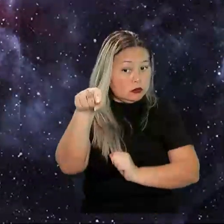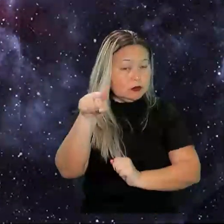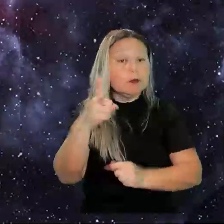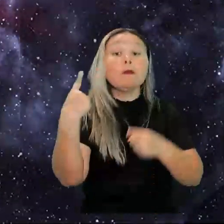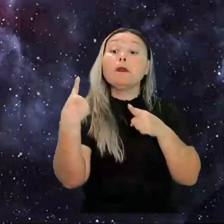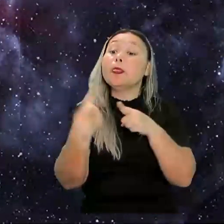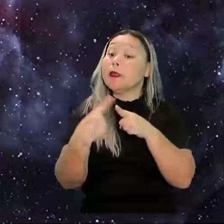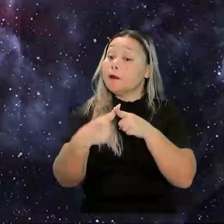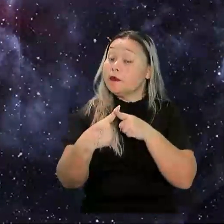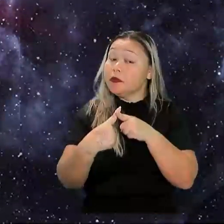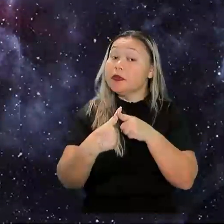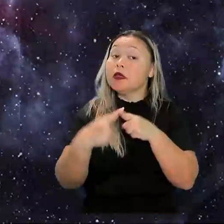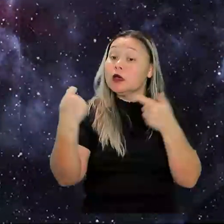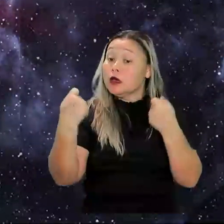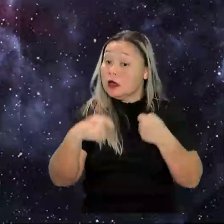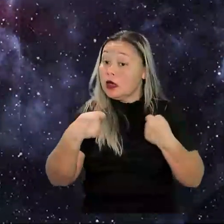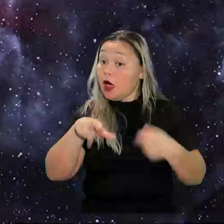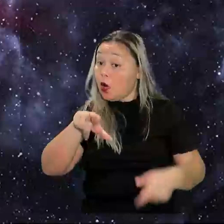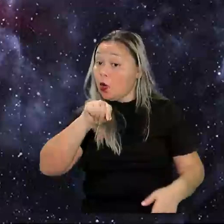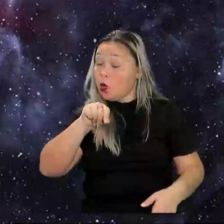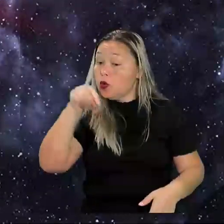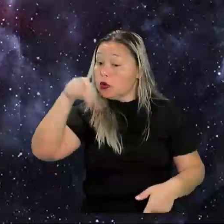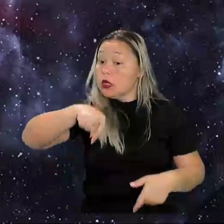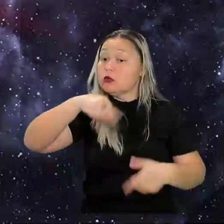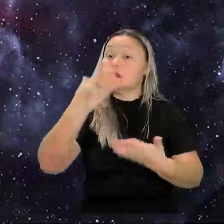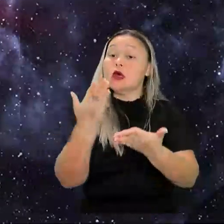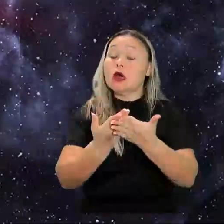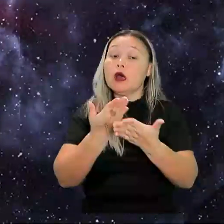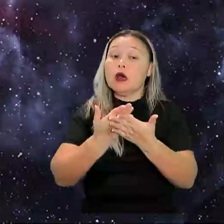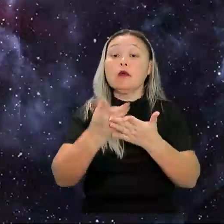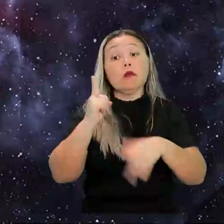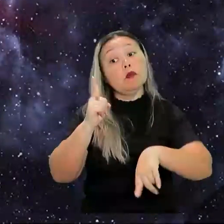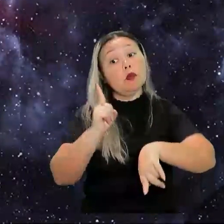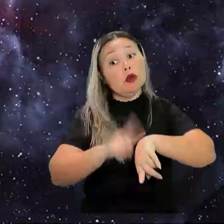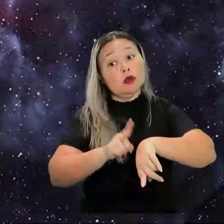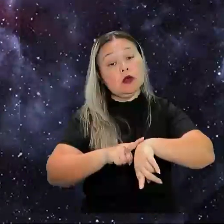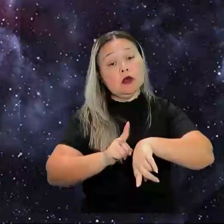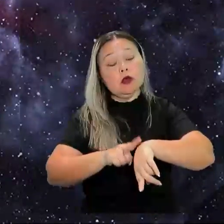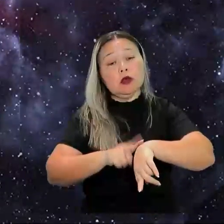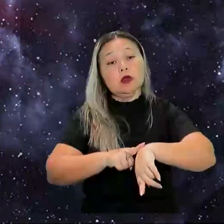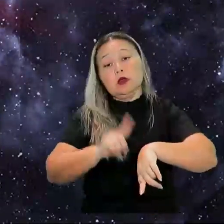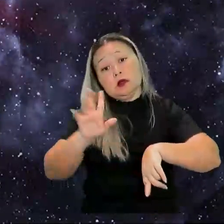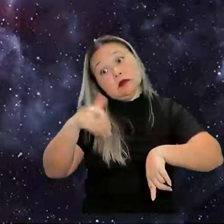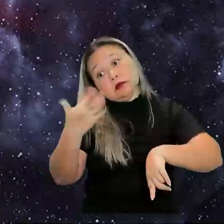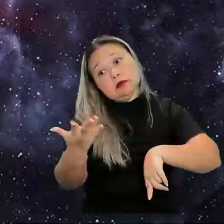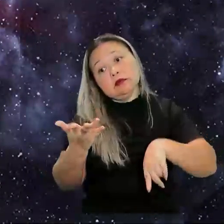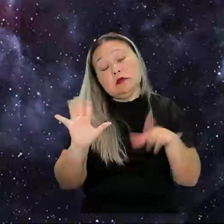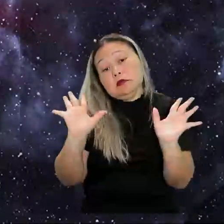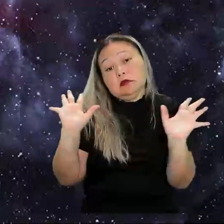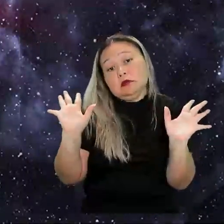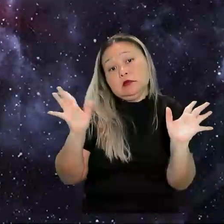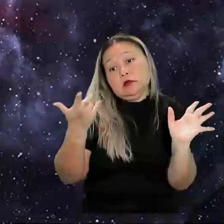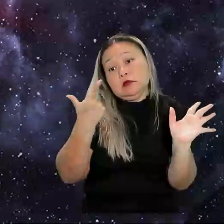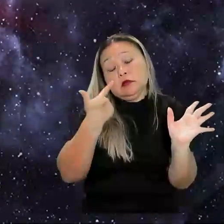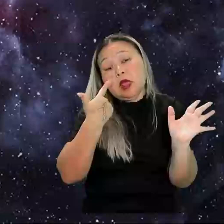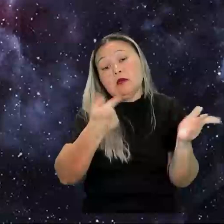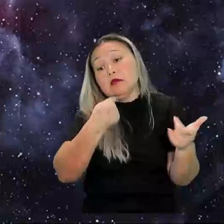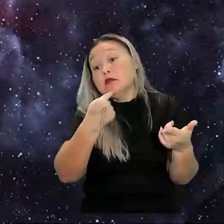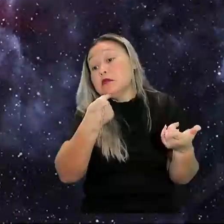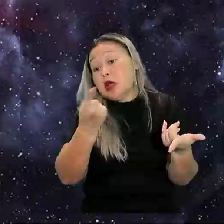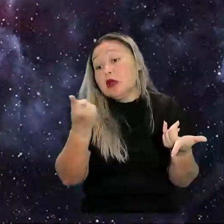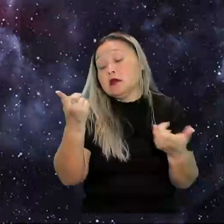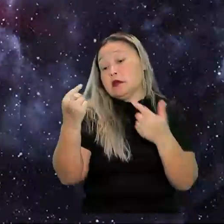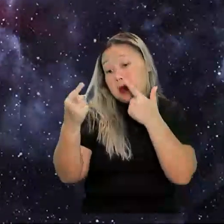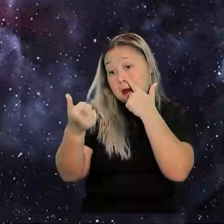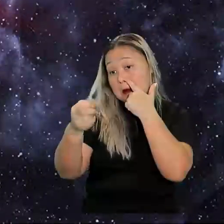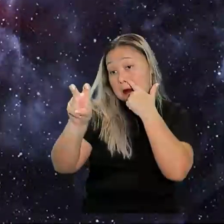tá? Por quê? Porque a gente preferiu fazer aqui dentro da aula por conta do tempo, tá? Vai, né, se por acaso a gente achasse que não daria tempo,